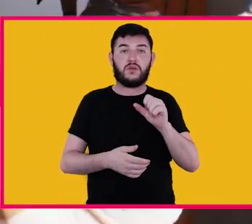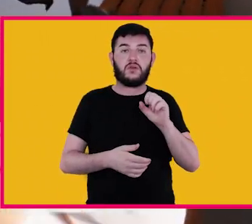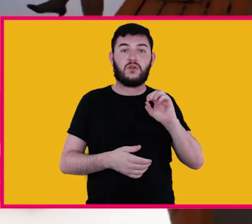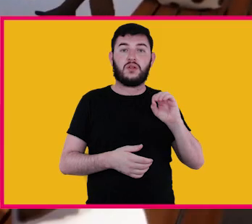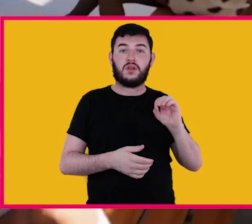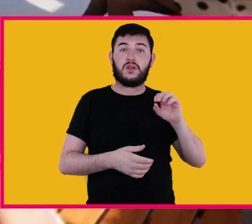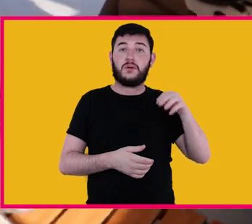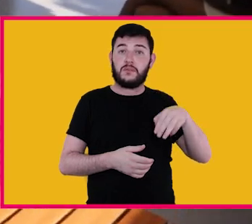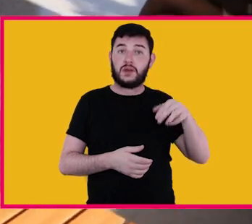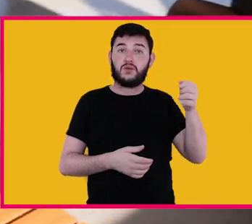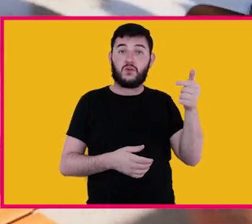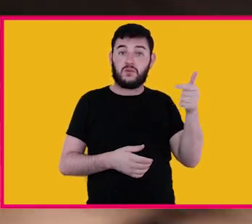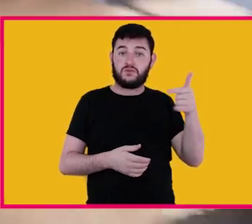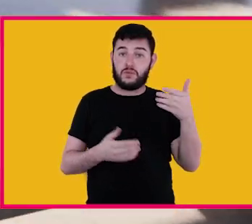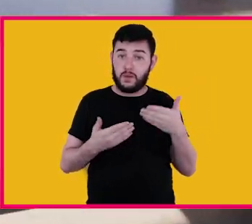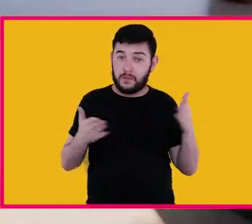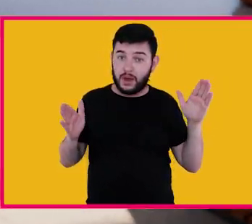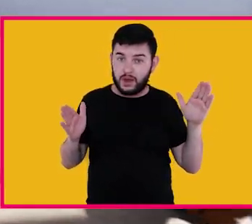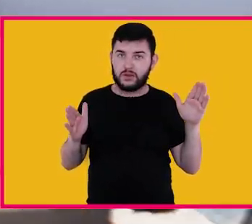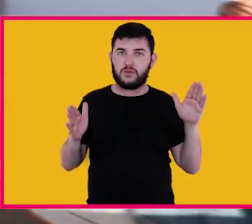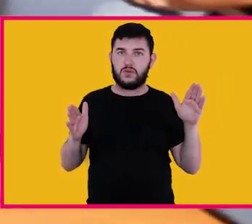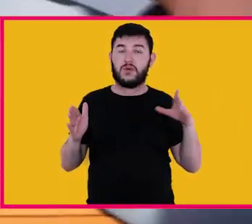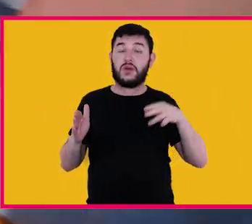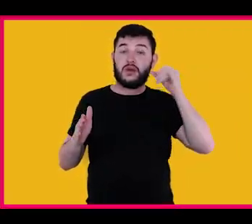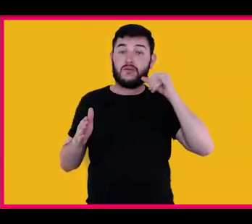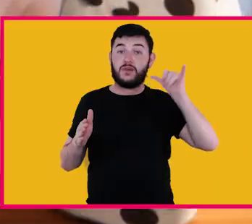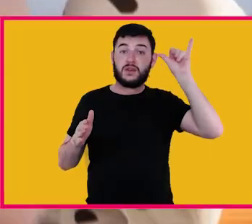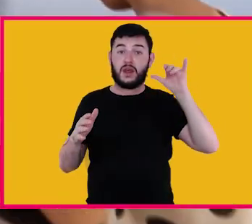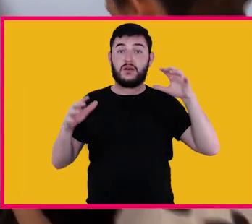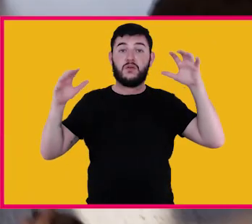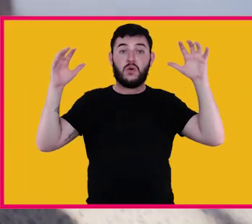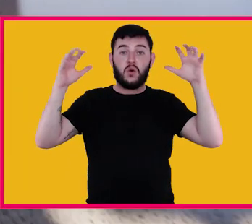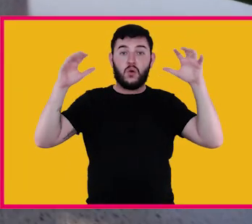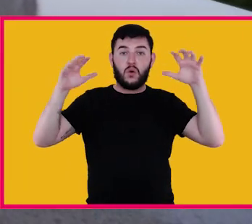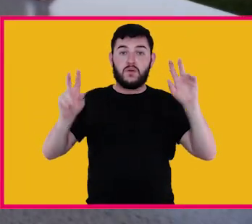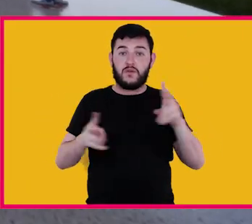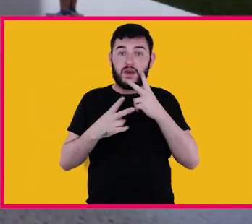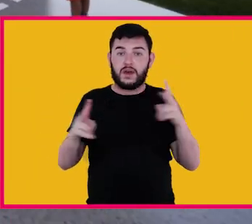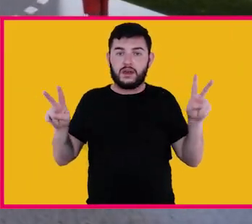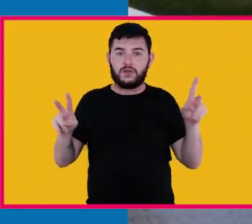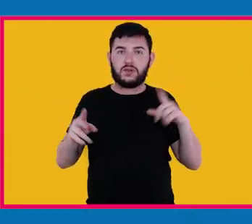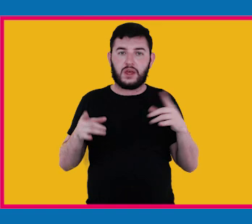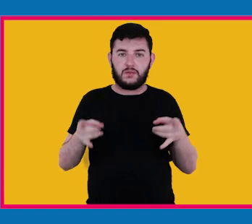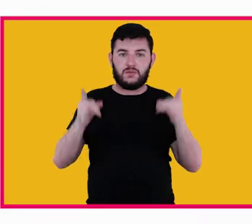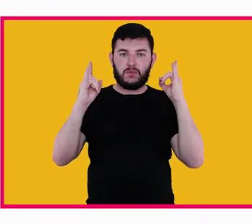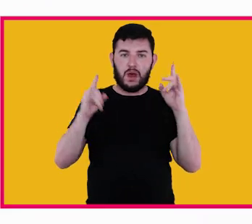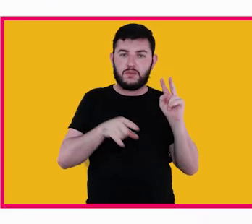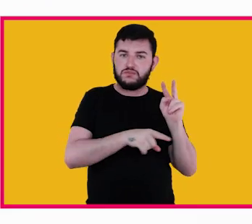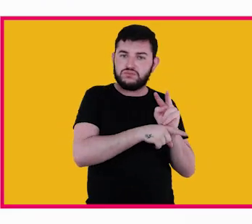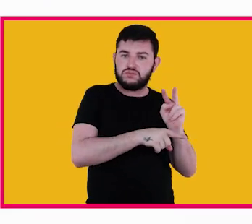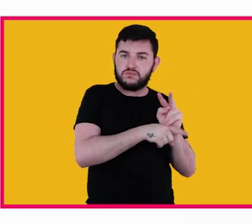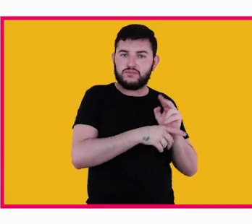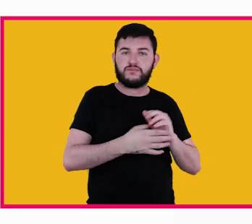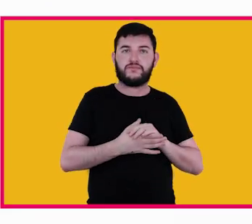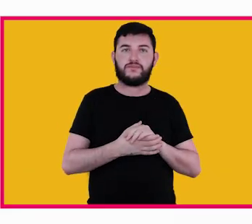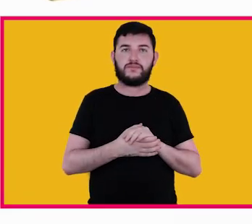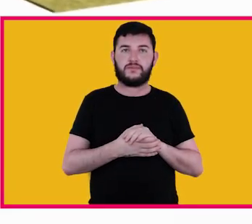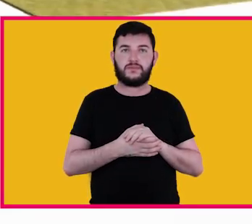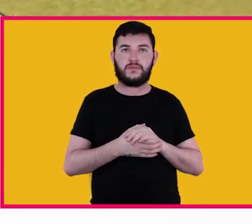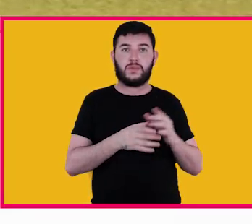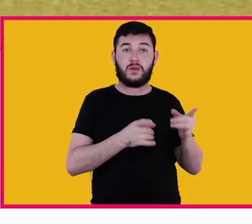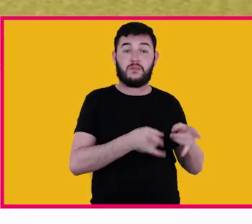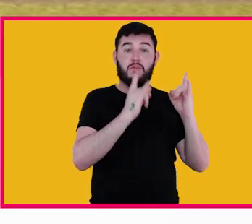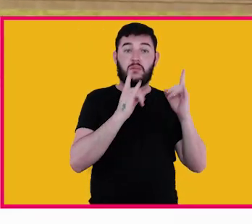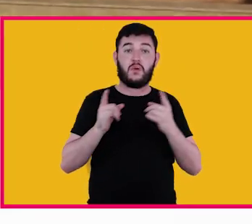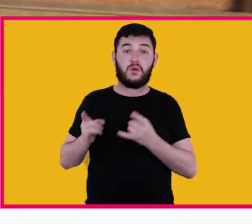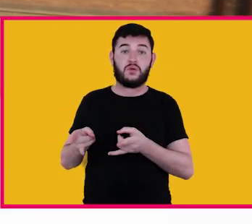quadrados, aberto, mas com proteções laterais para evitar chuvas de vento. O pé direito também é bastante generoso. Bom, os dois módulos de cine e